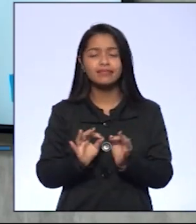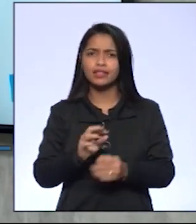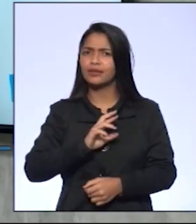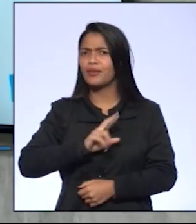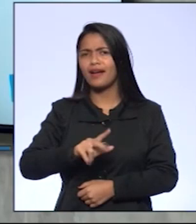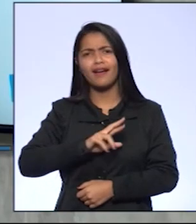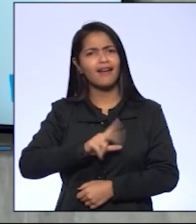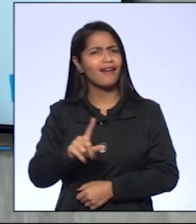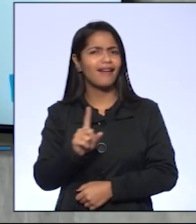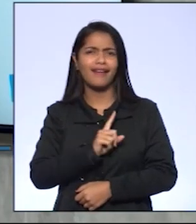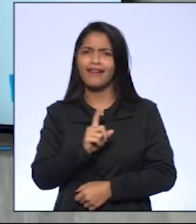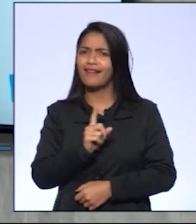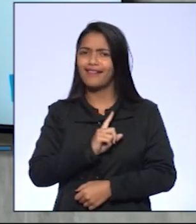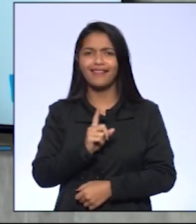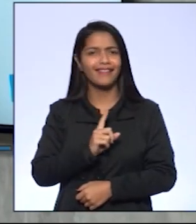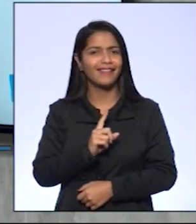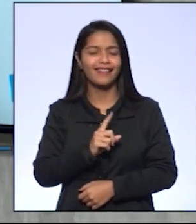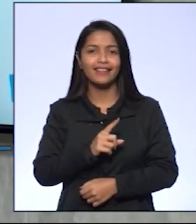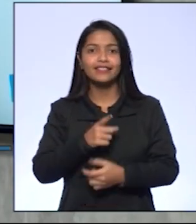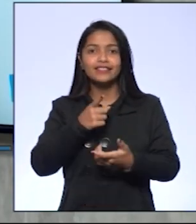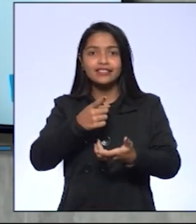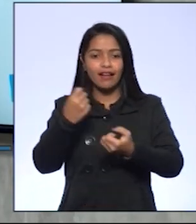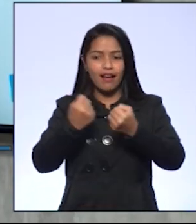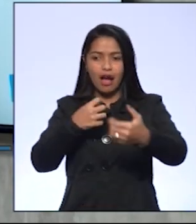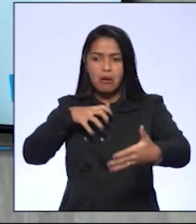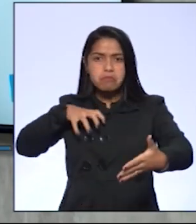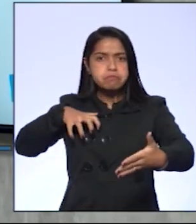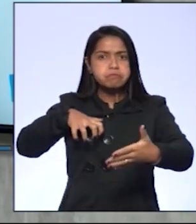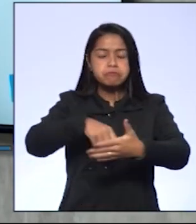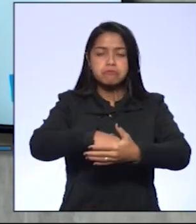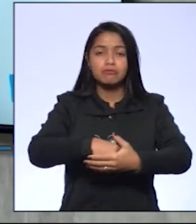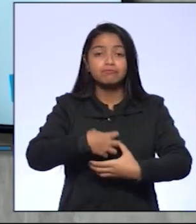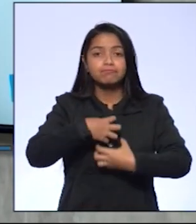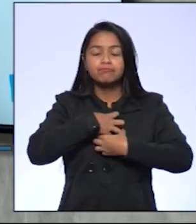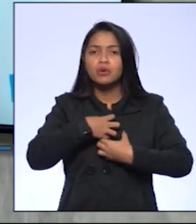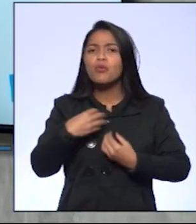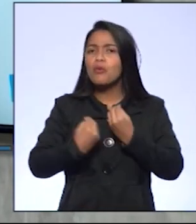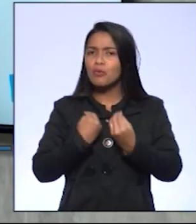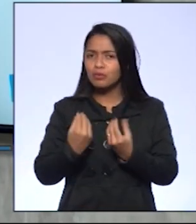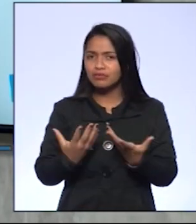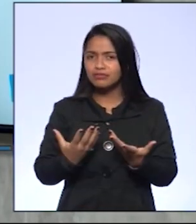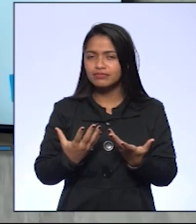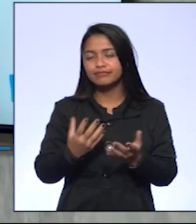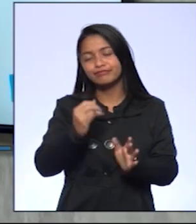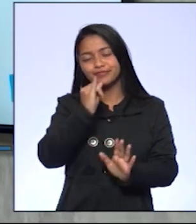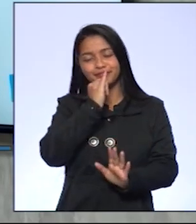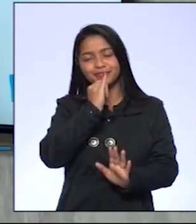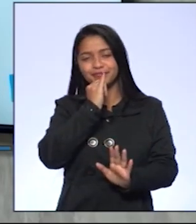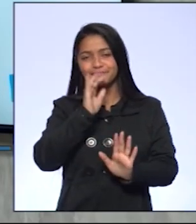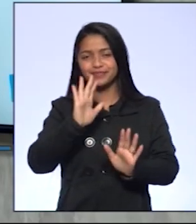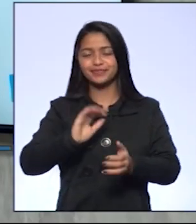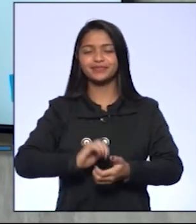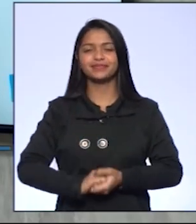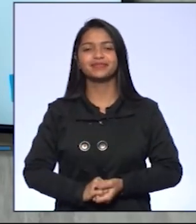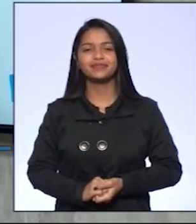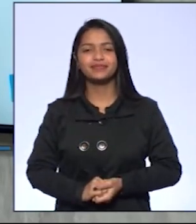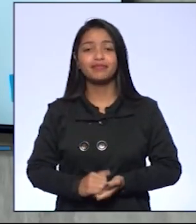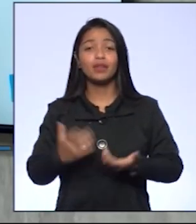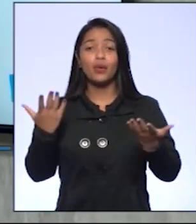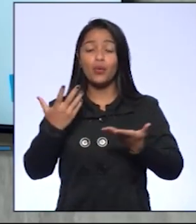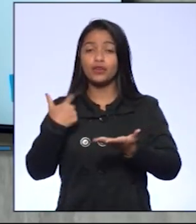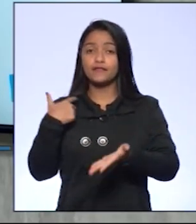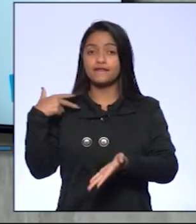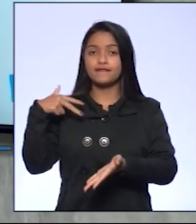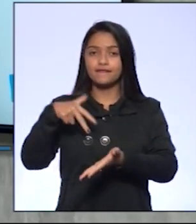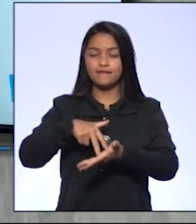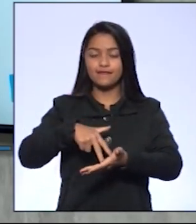Porque não é essa a expectativa que você tem em relação a esse momento. Beleza? Por exemplo, vim aqui gravar minha